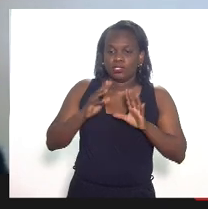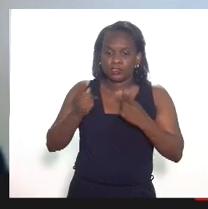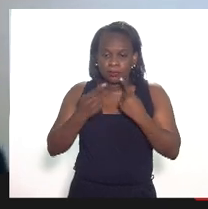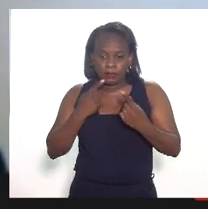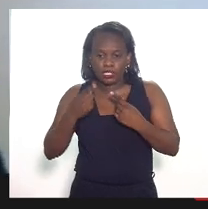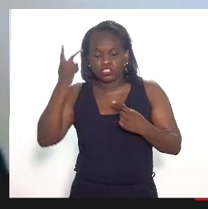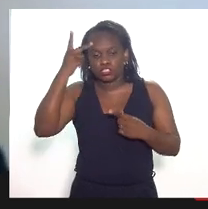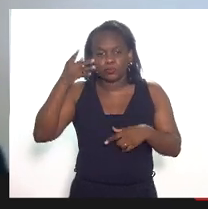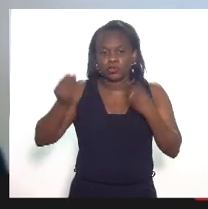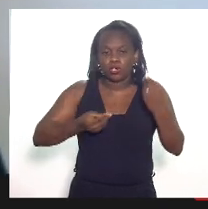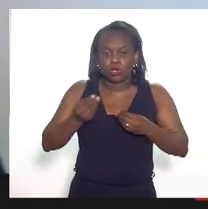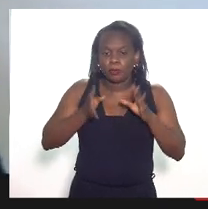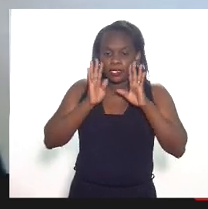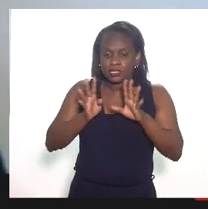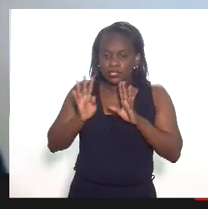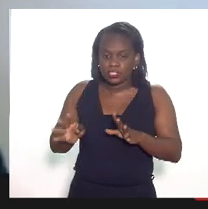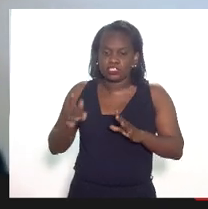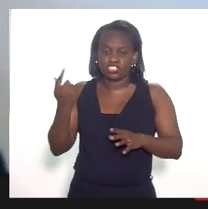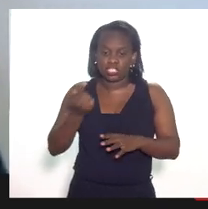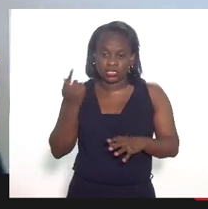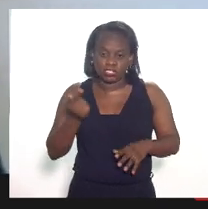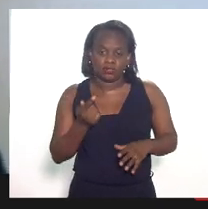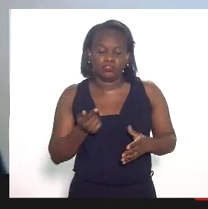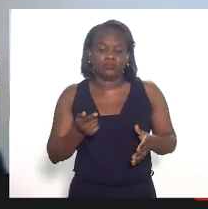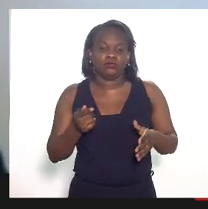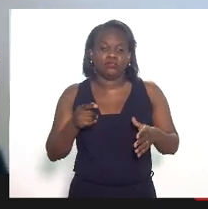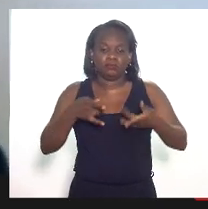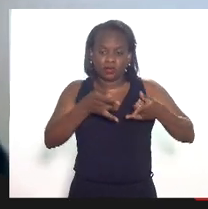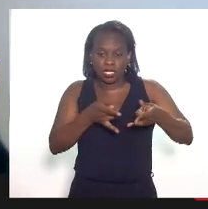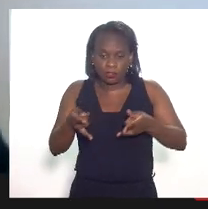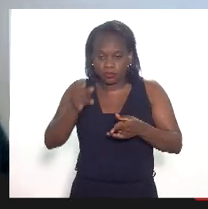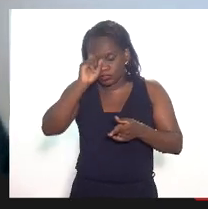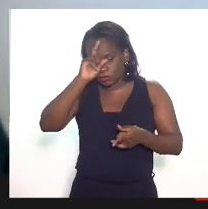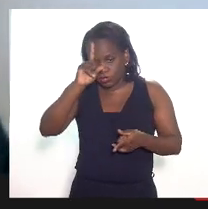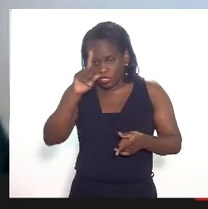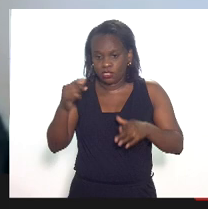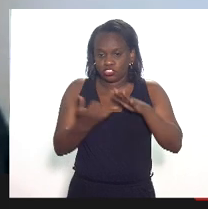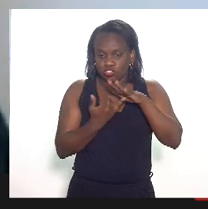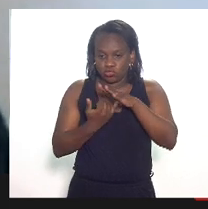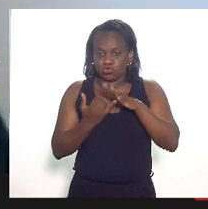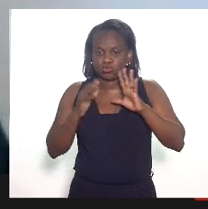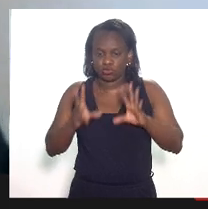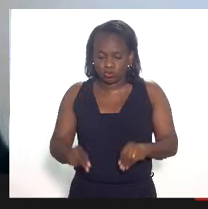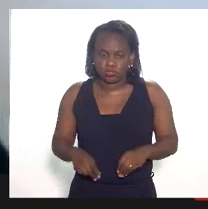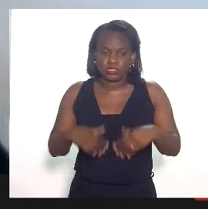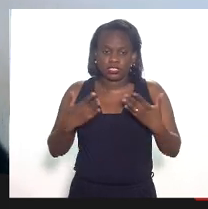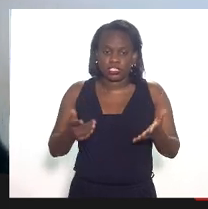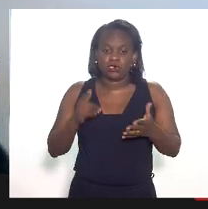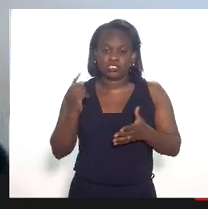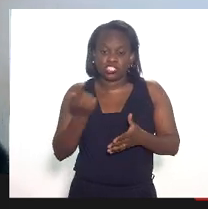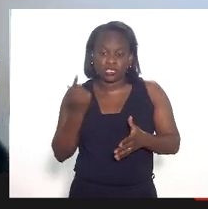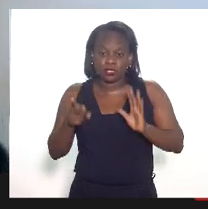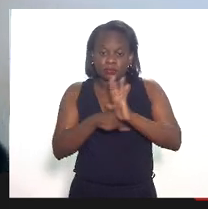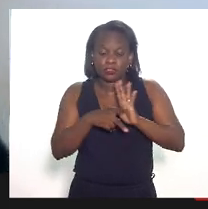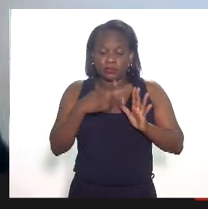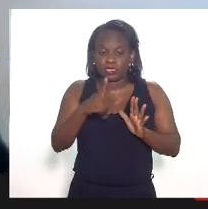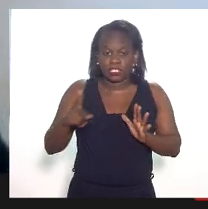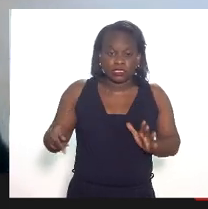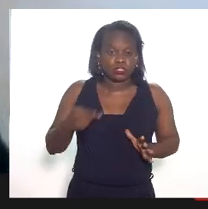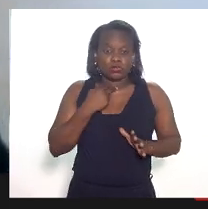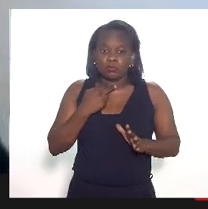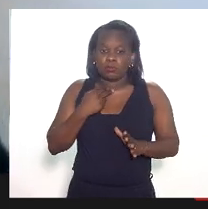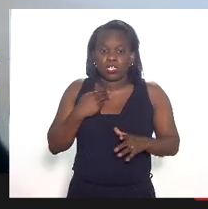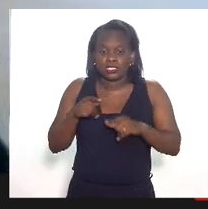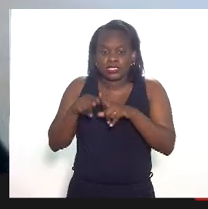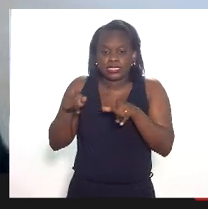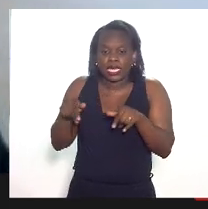sobre funcionamento, atendimentos e gestão de leitos, hospitais e institutos. A gestão dessas unidades não pode ser feita em